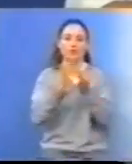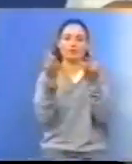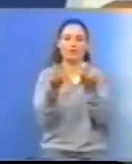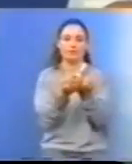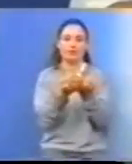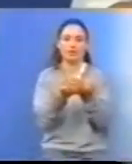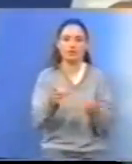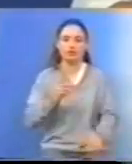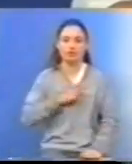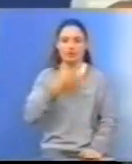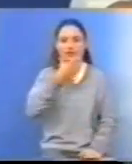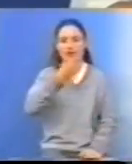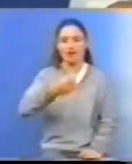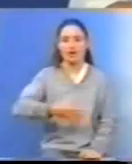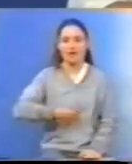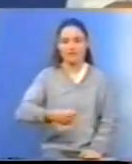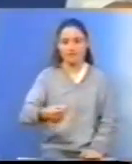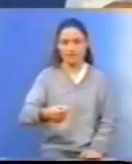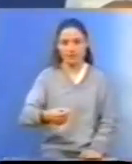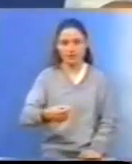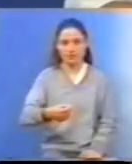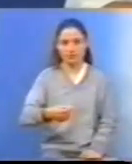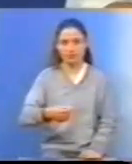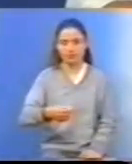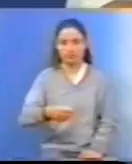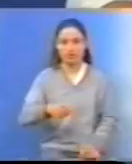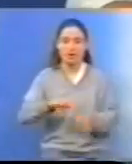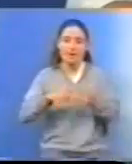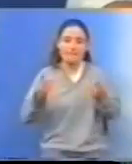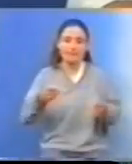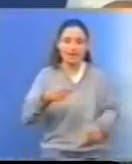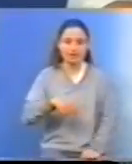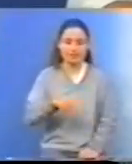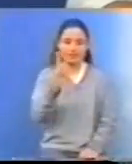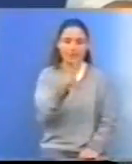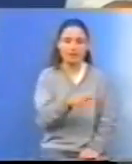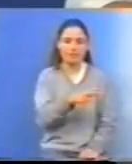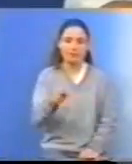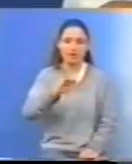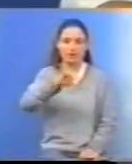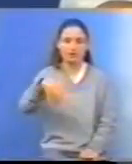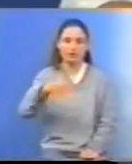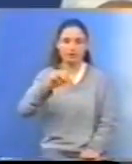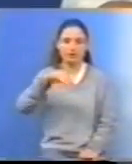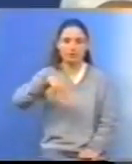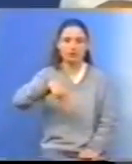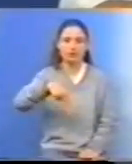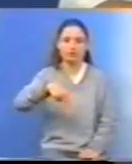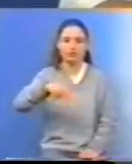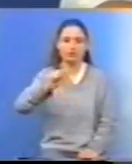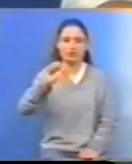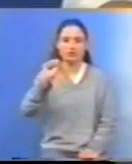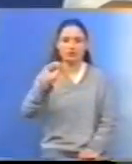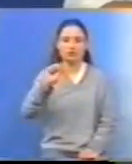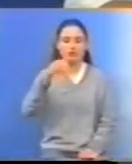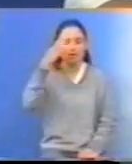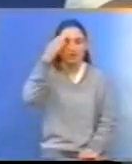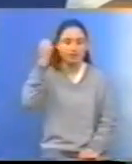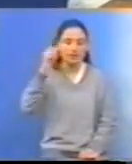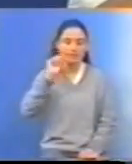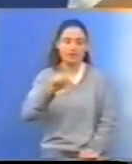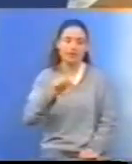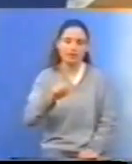mais. Não posso dizer que isso seja mais. Foi, para mim foi mais. Claro que foi. O resultado está